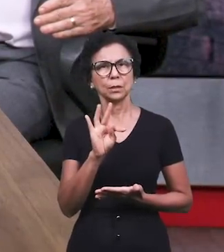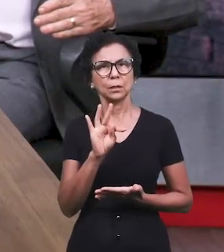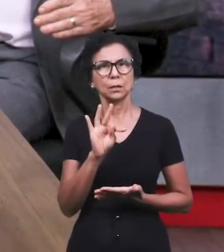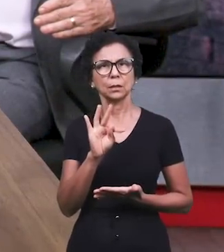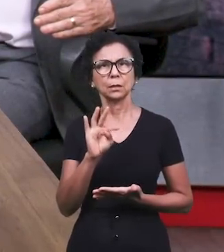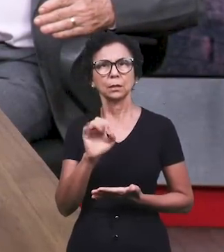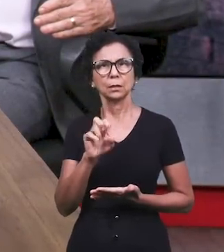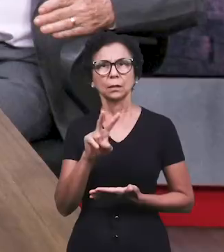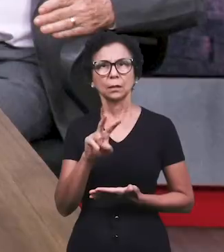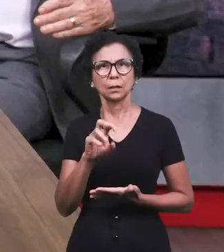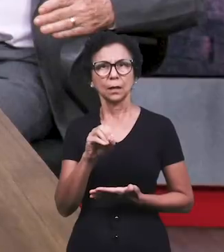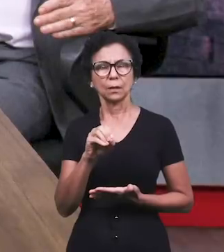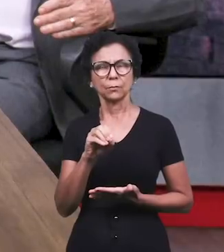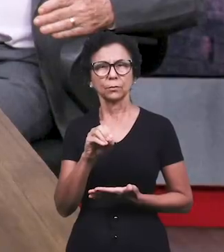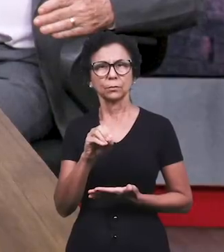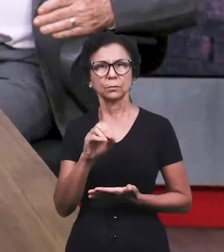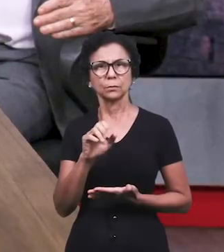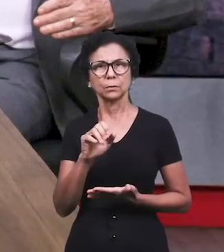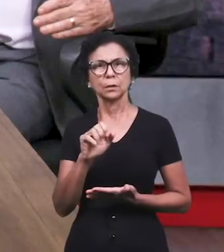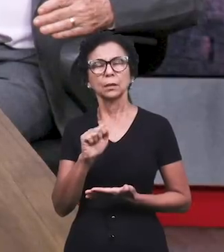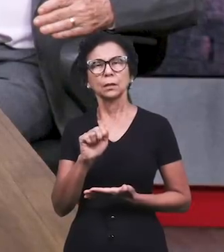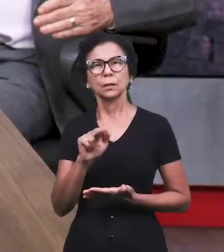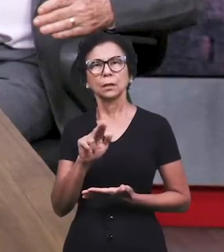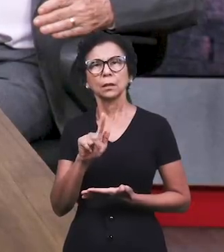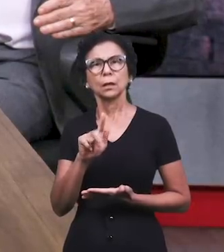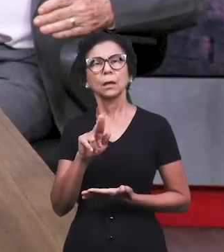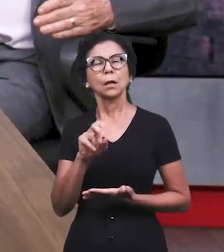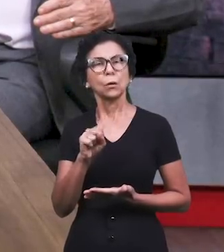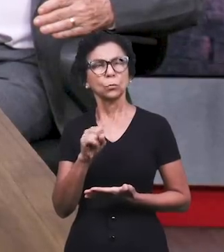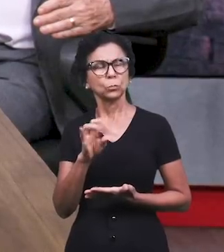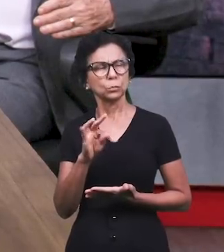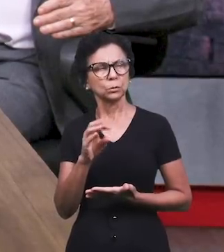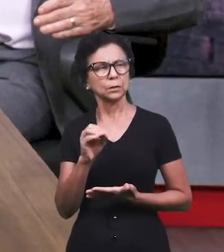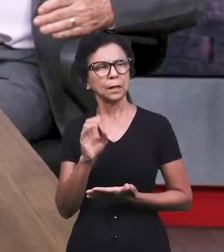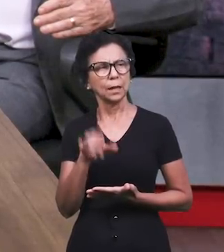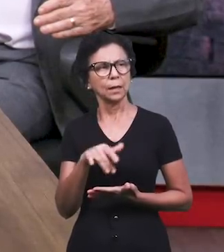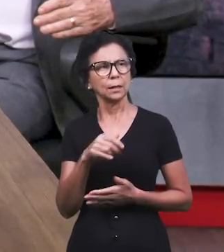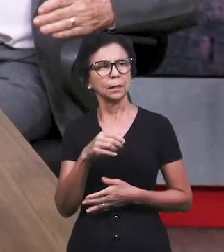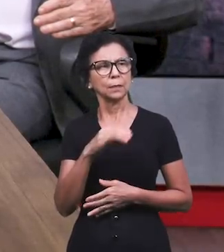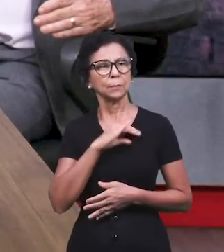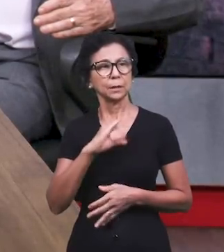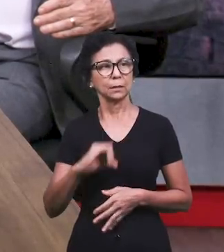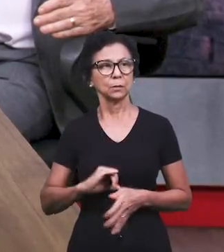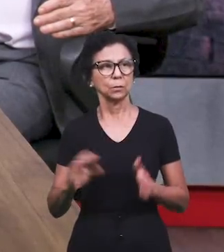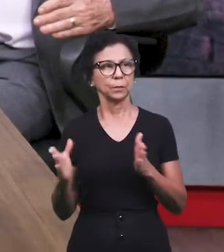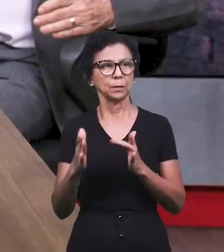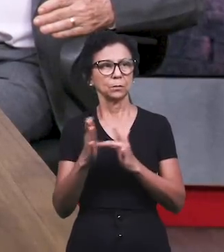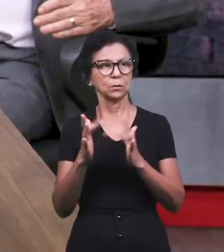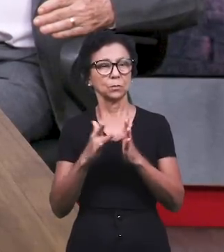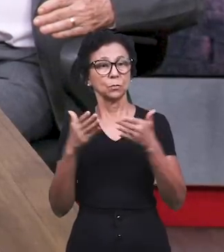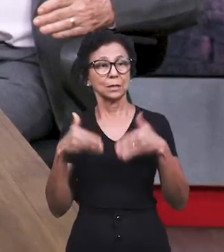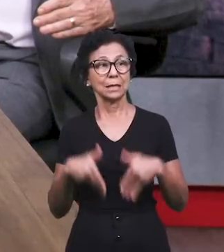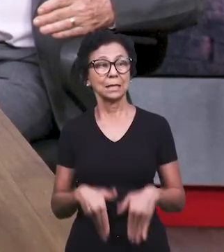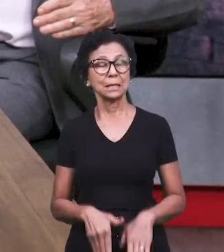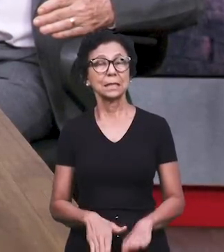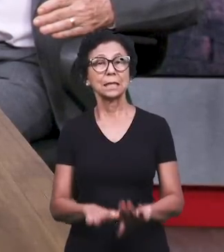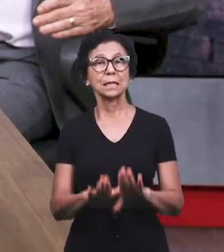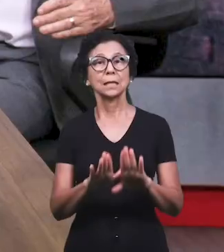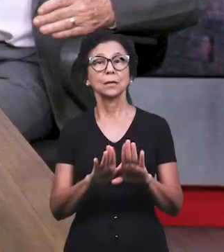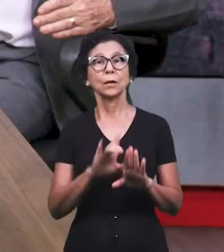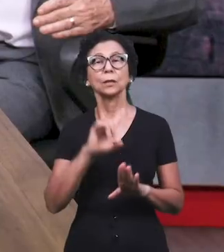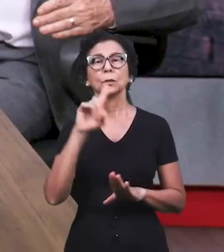de Jesus. Isso, na época que Jesus nasceu. Jesus nasceu. E como que veio essa sucessão